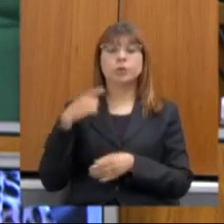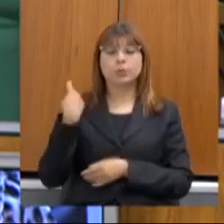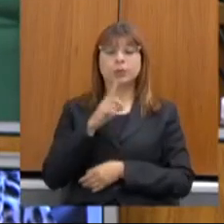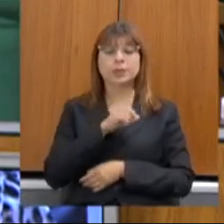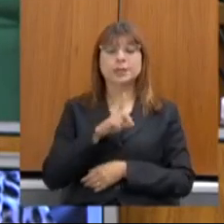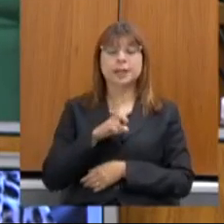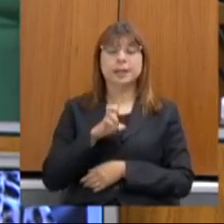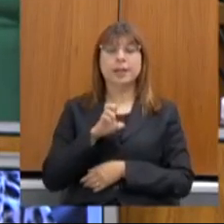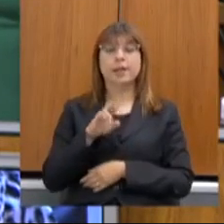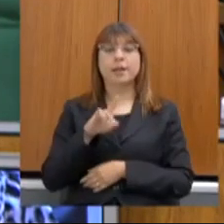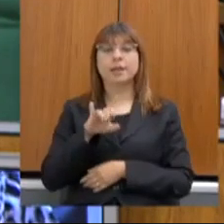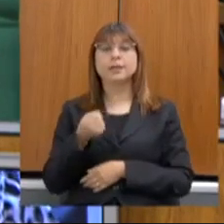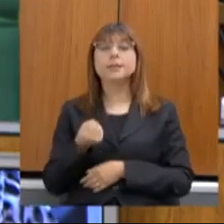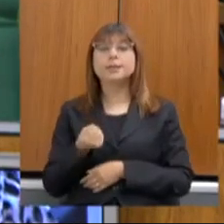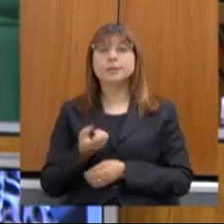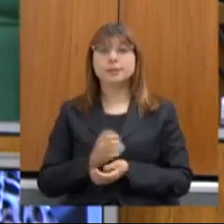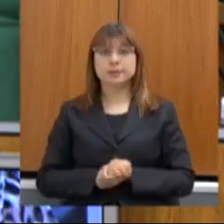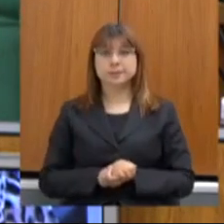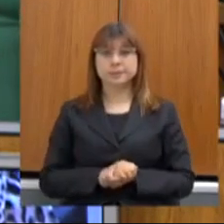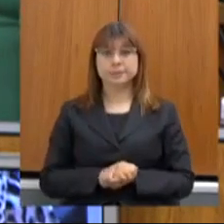deputado Zé Reis